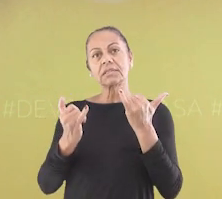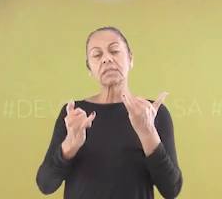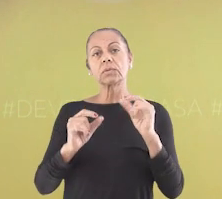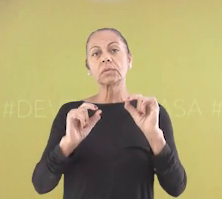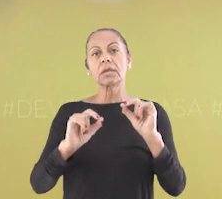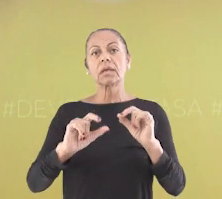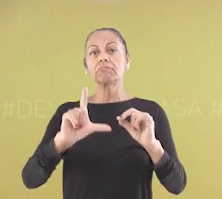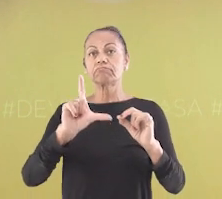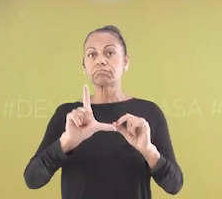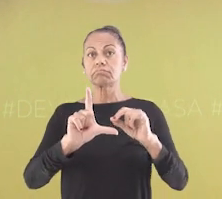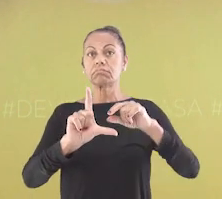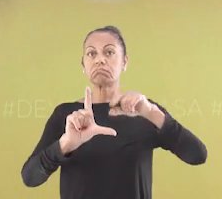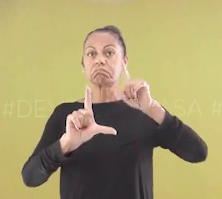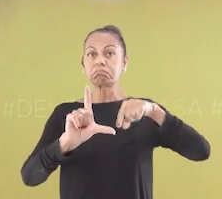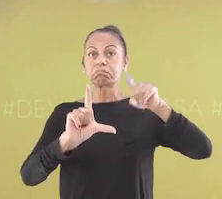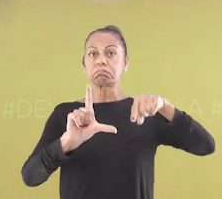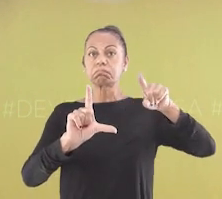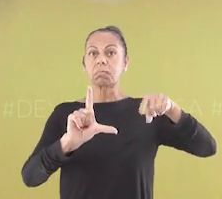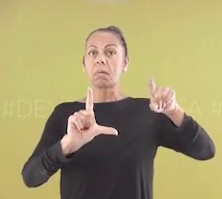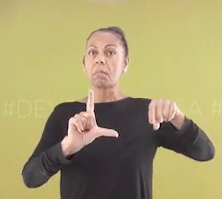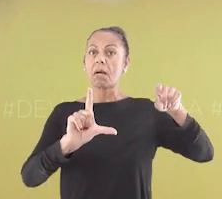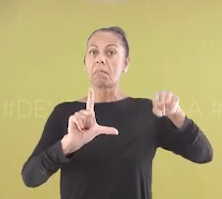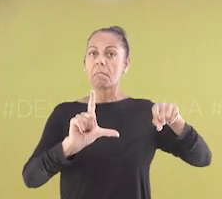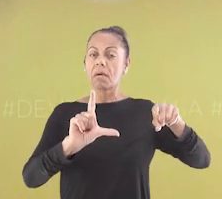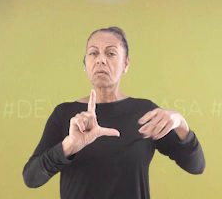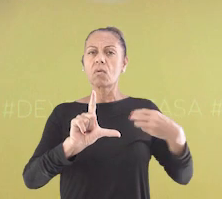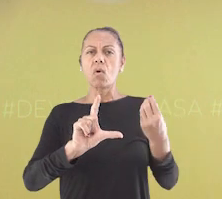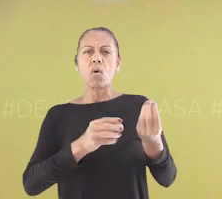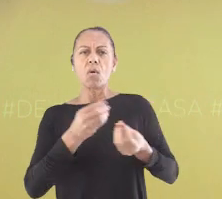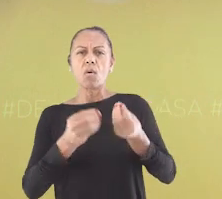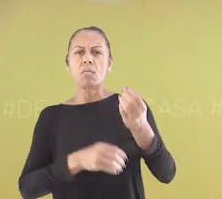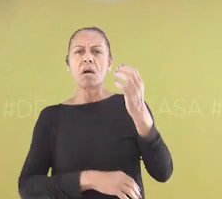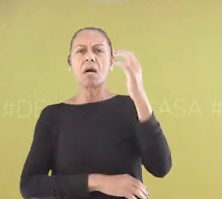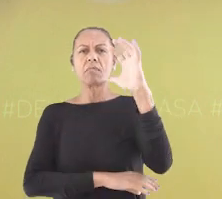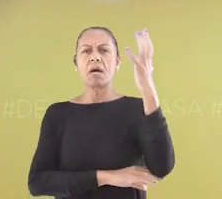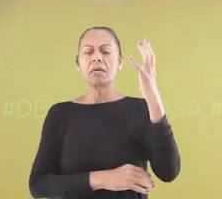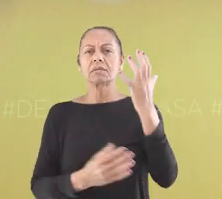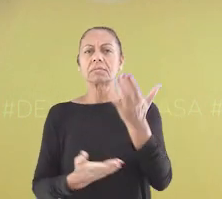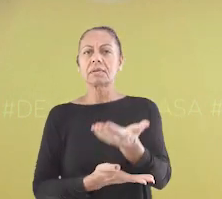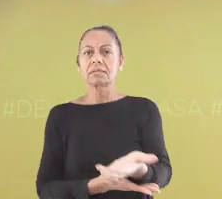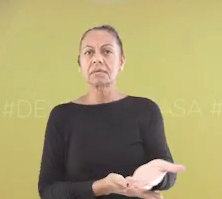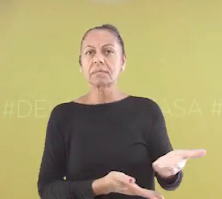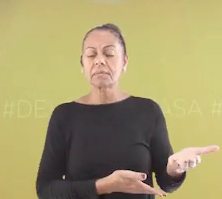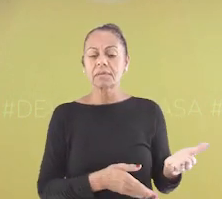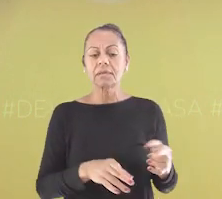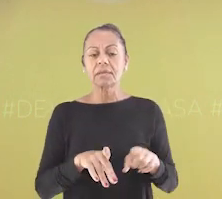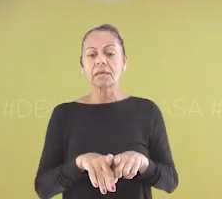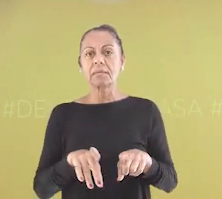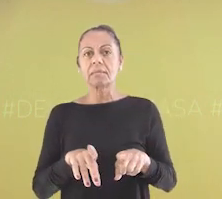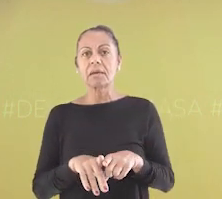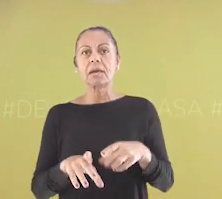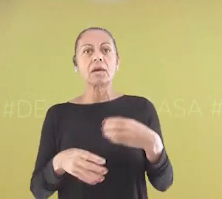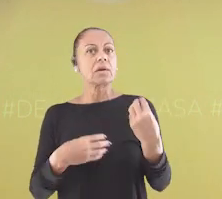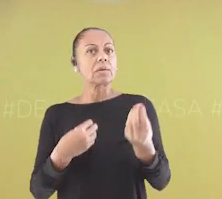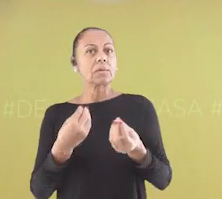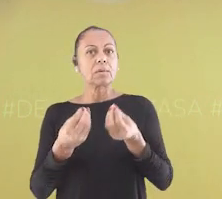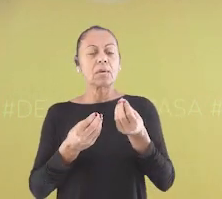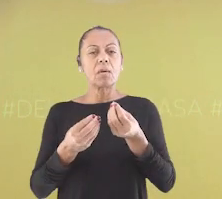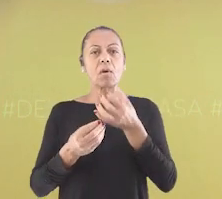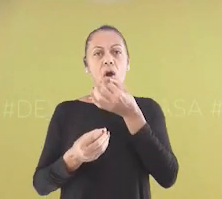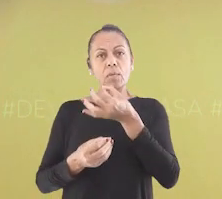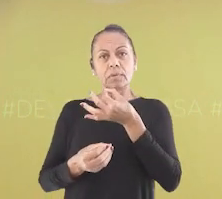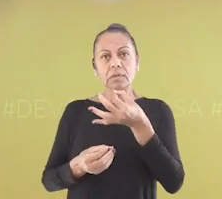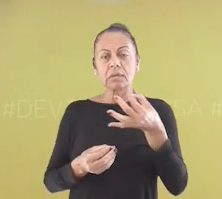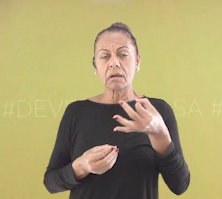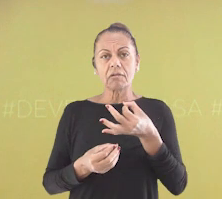mundo. A notícia traz dados sobre os índices de desmatamento e a opinião de especialistas na área, agregando valor